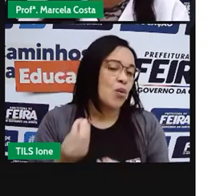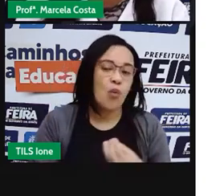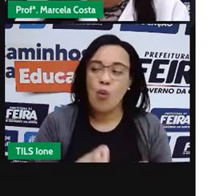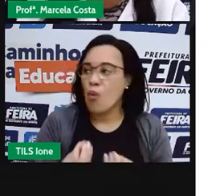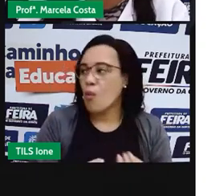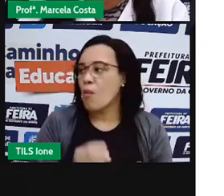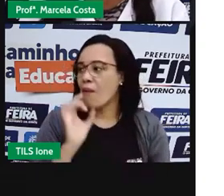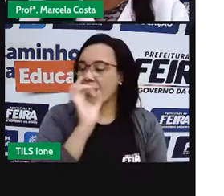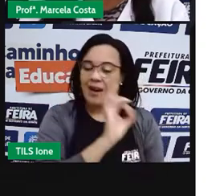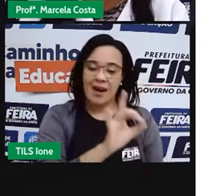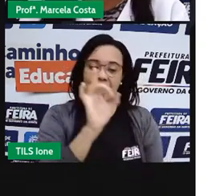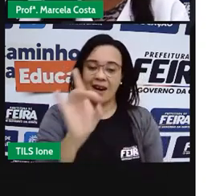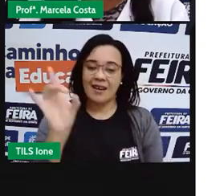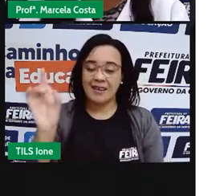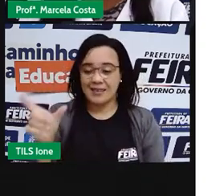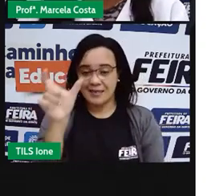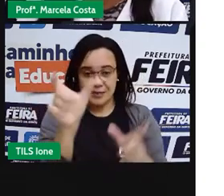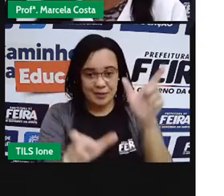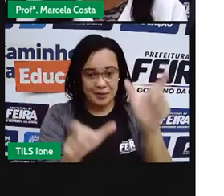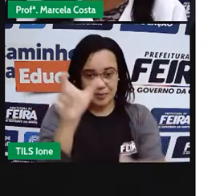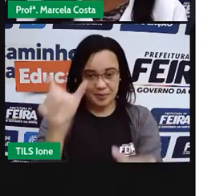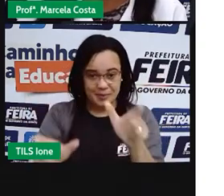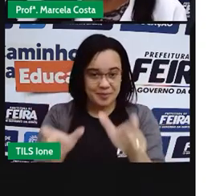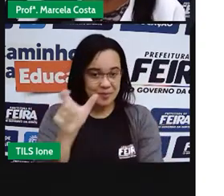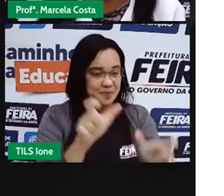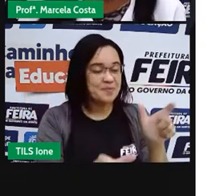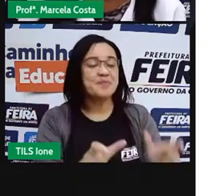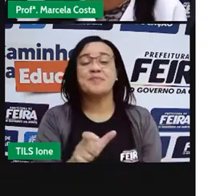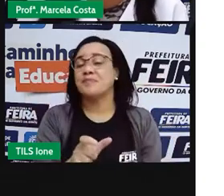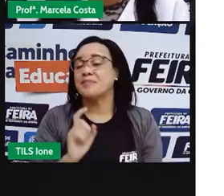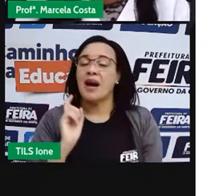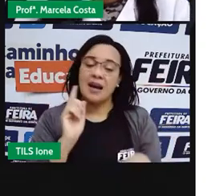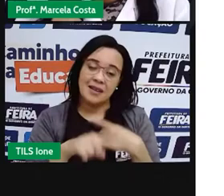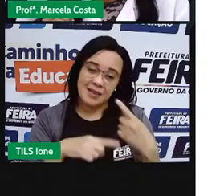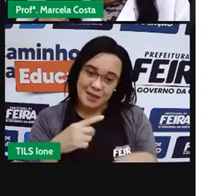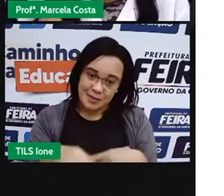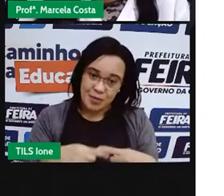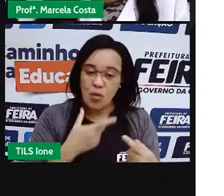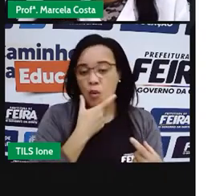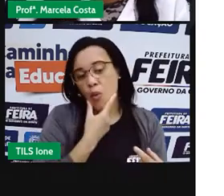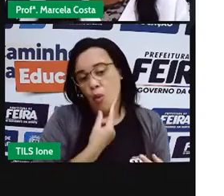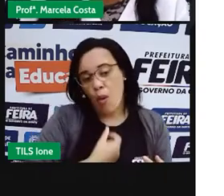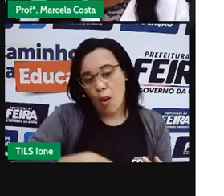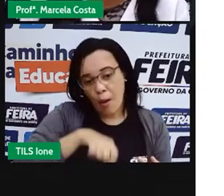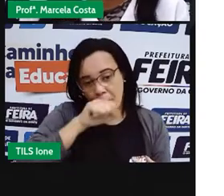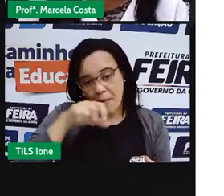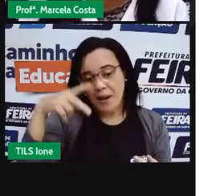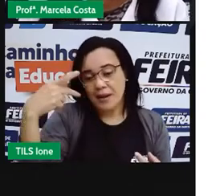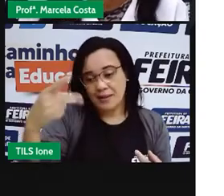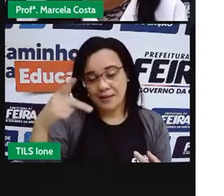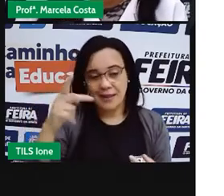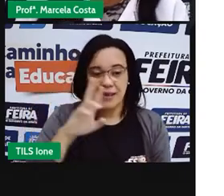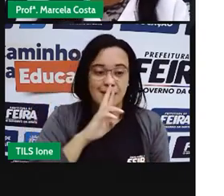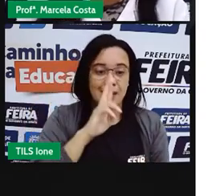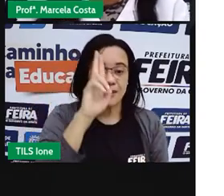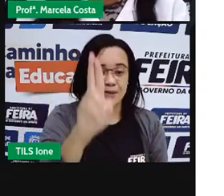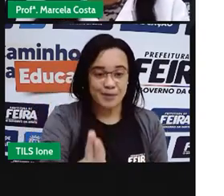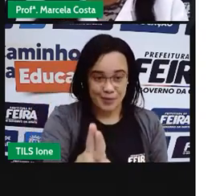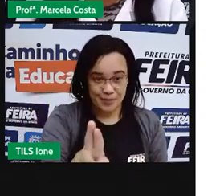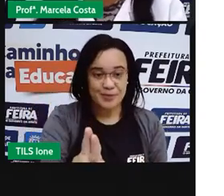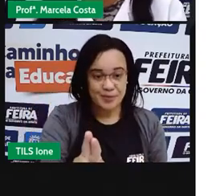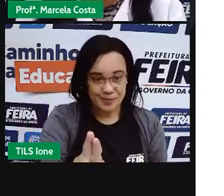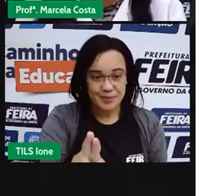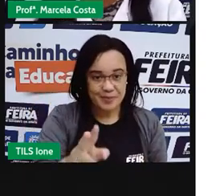uma movimentação para resolver o problema. Foi quando o pai de Laura, para responder a sua filha, foi lá